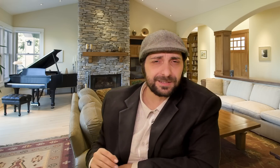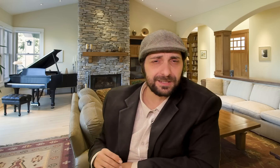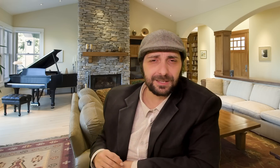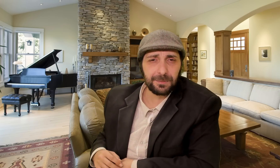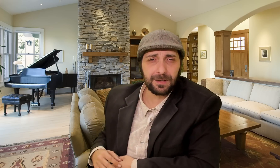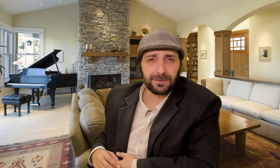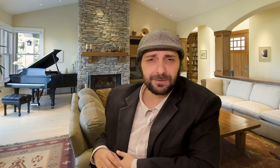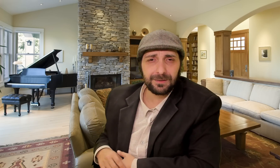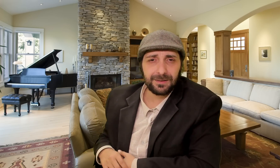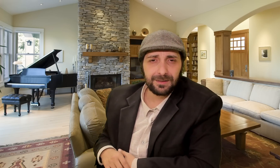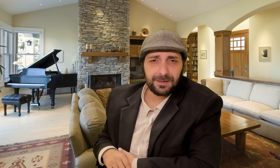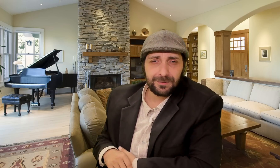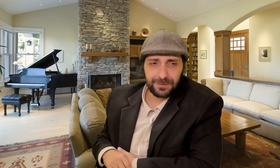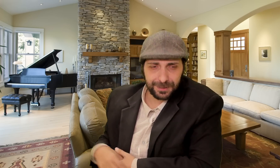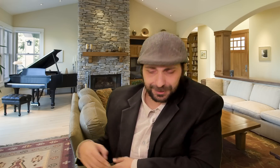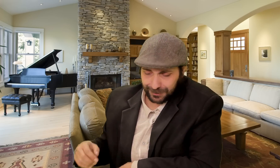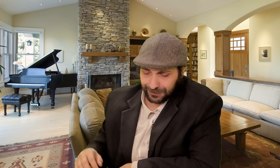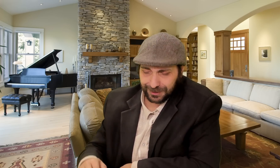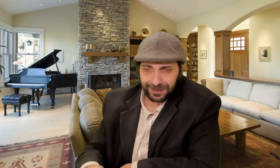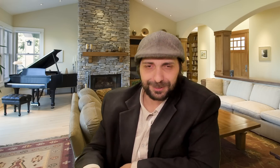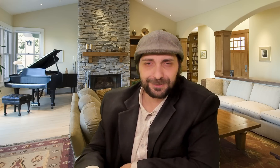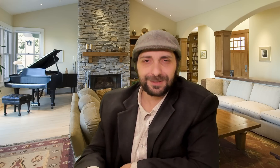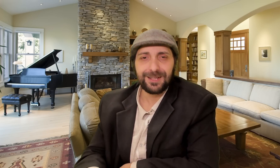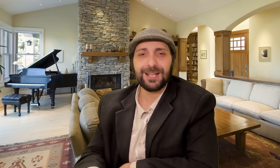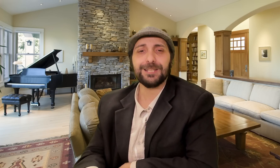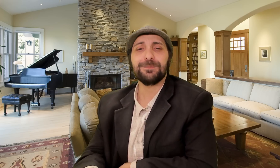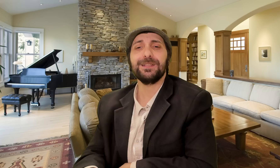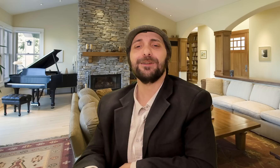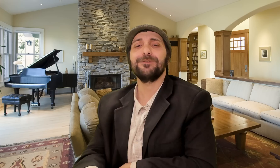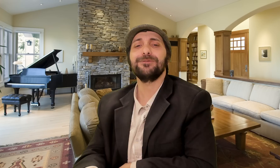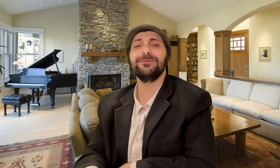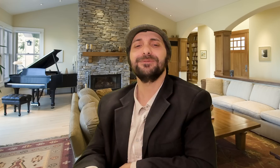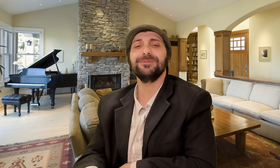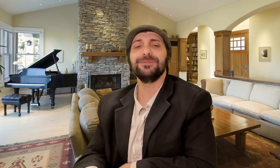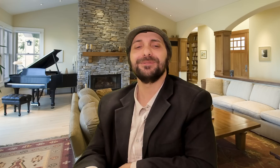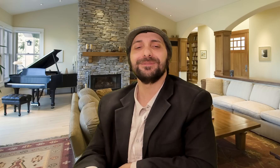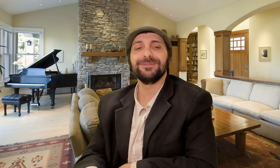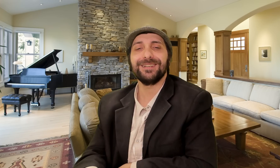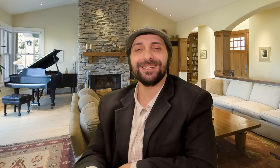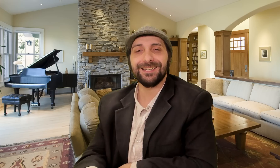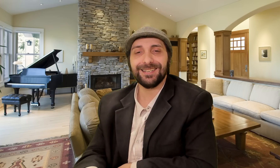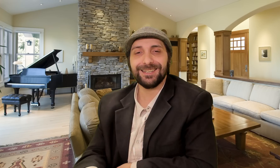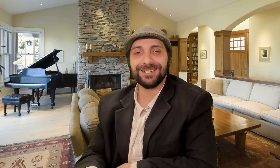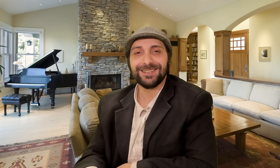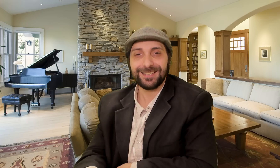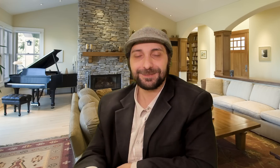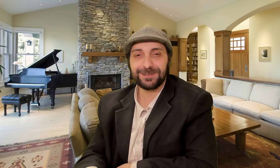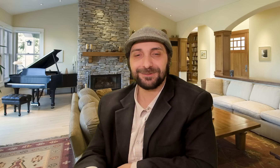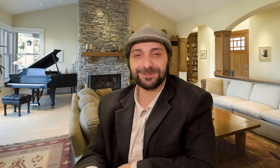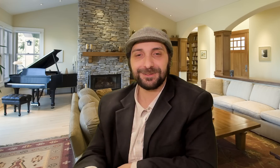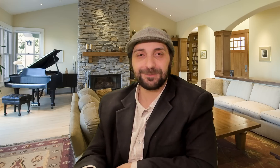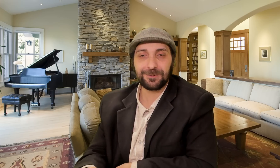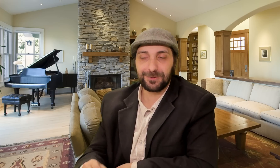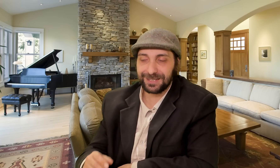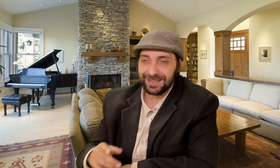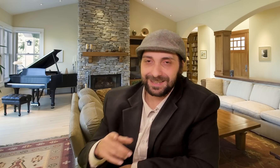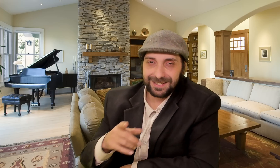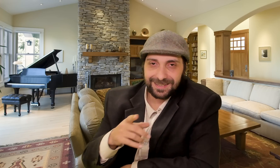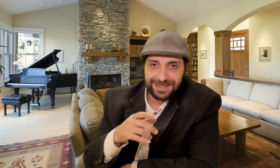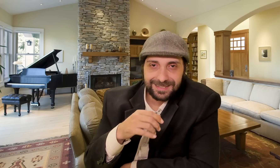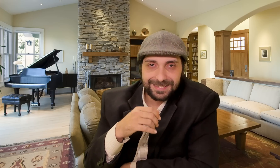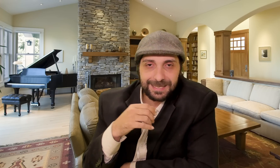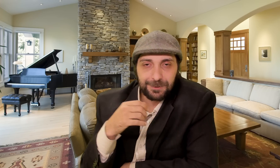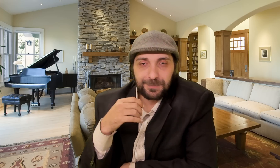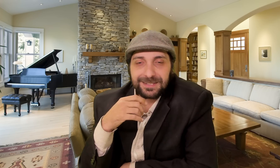do presídio irmão fica tranquilo respirar fundo respira comigo porque